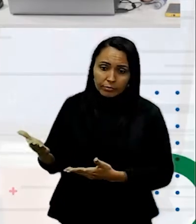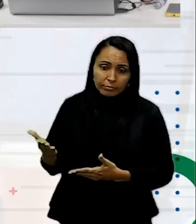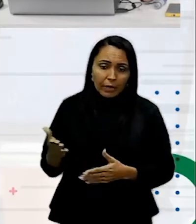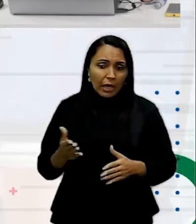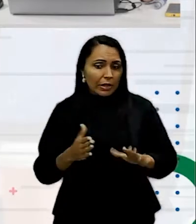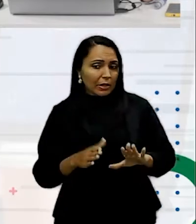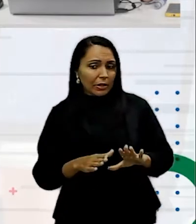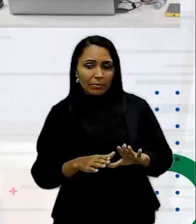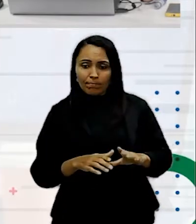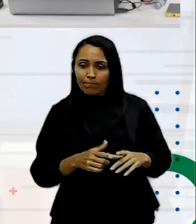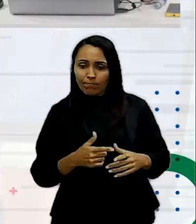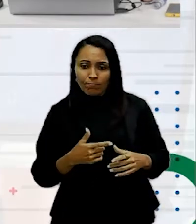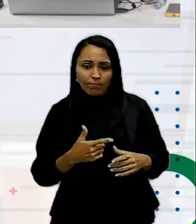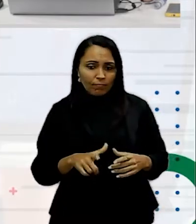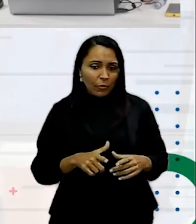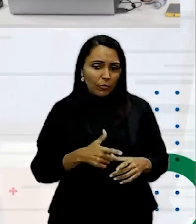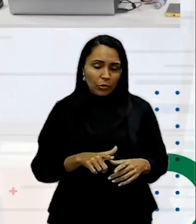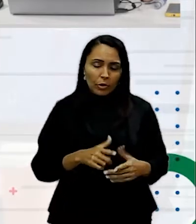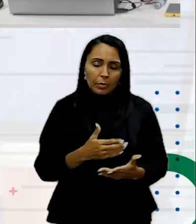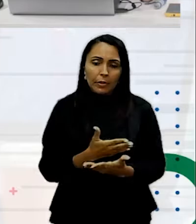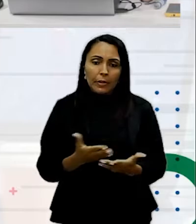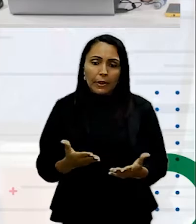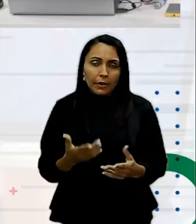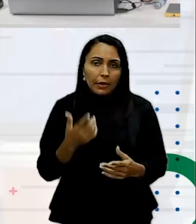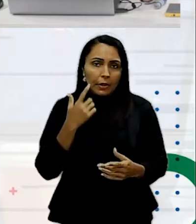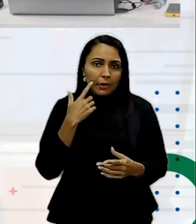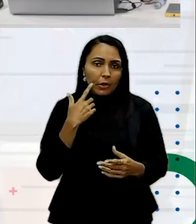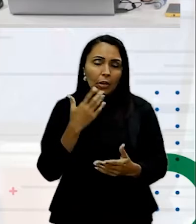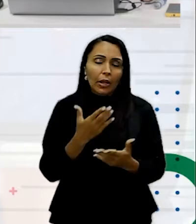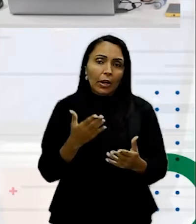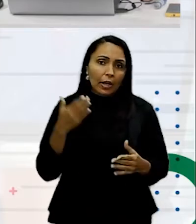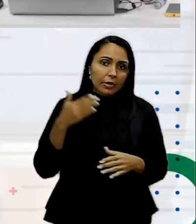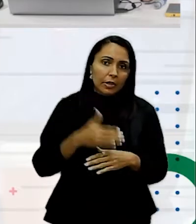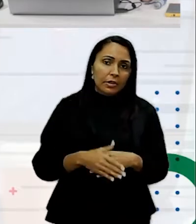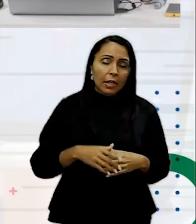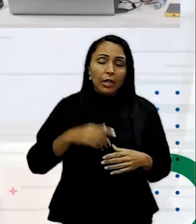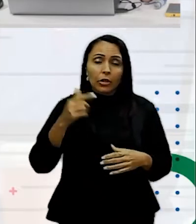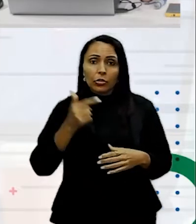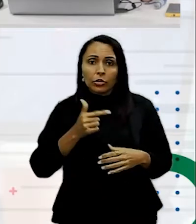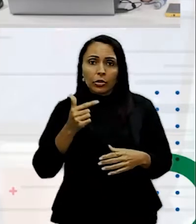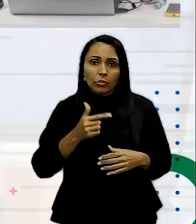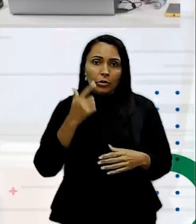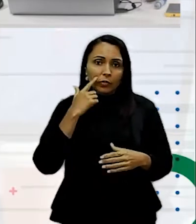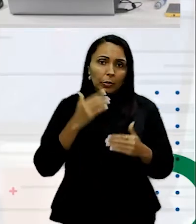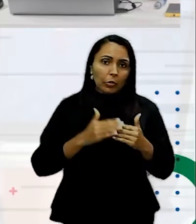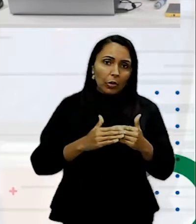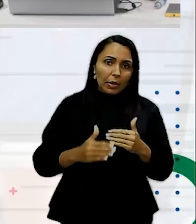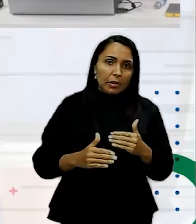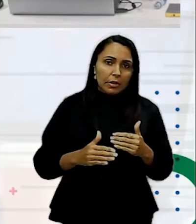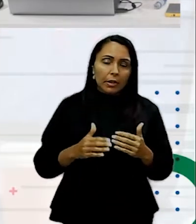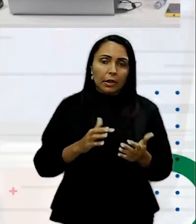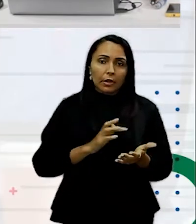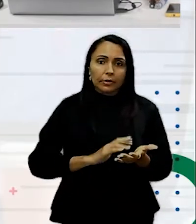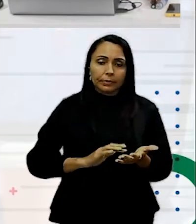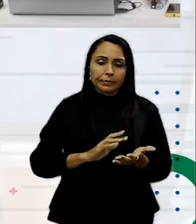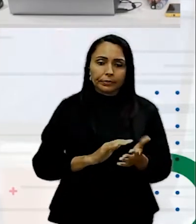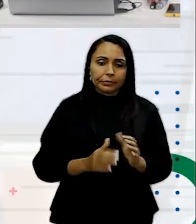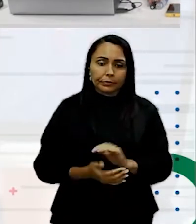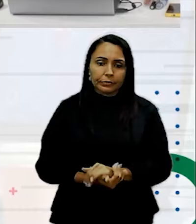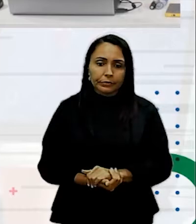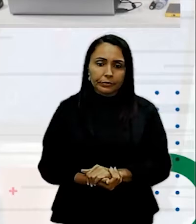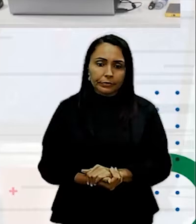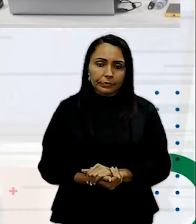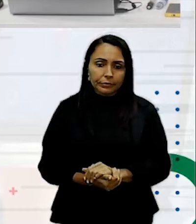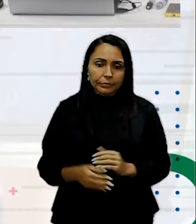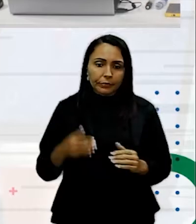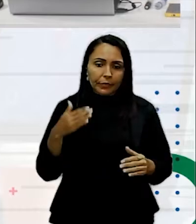primeiro para acessar o ícone da lupa e um segundo clique para começar a digitar. Dentro do